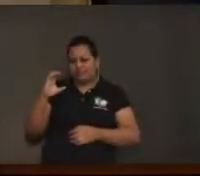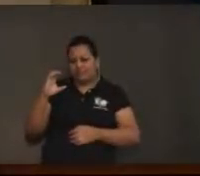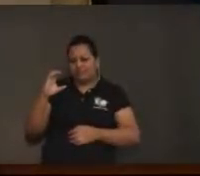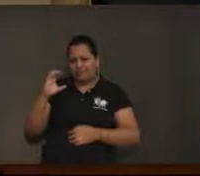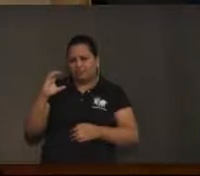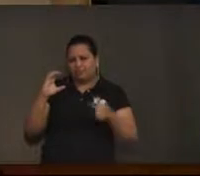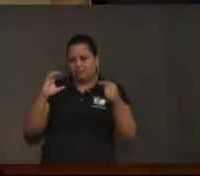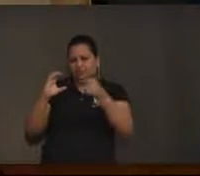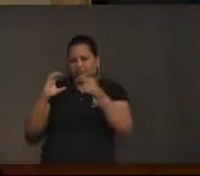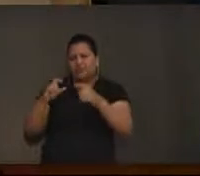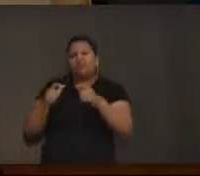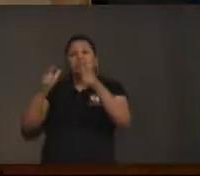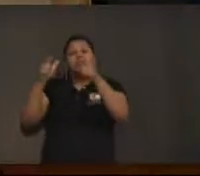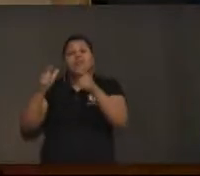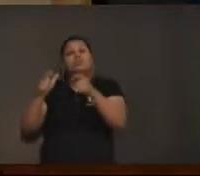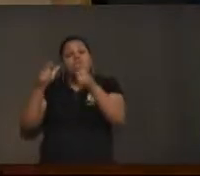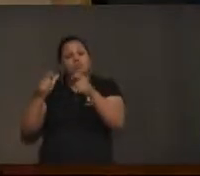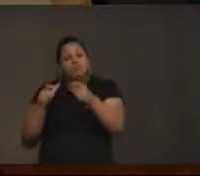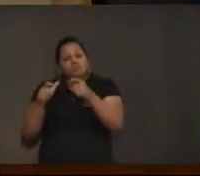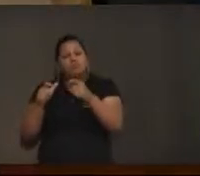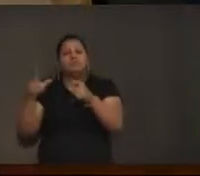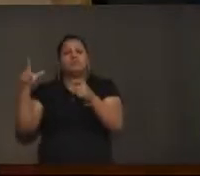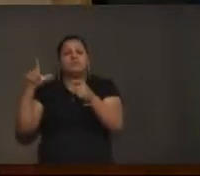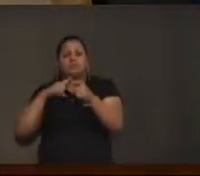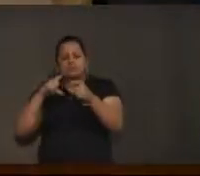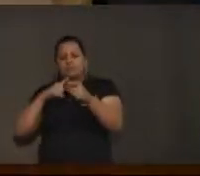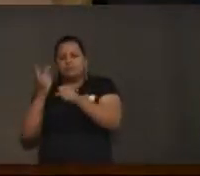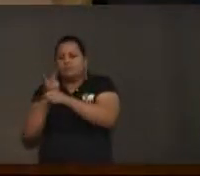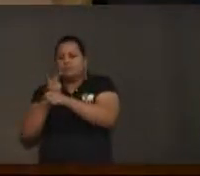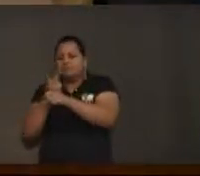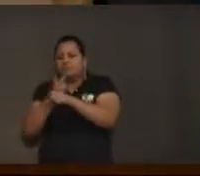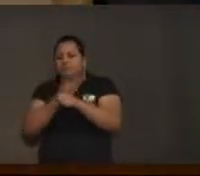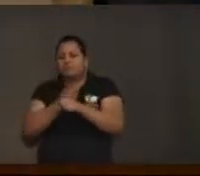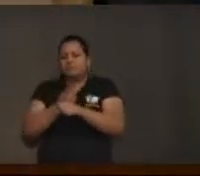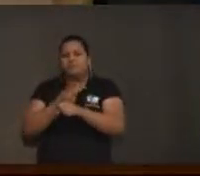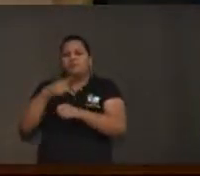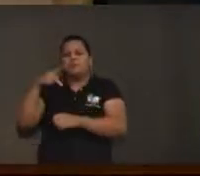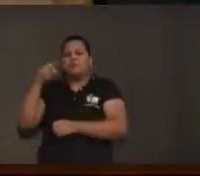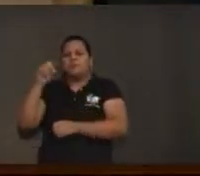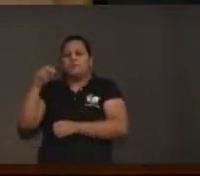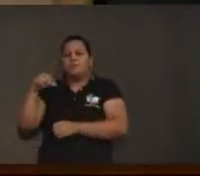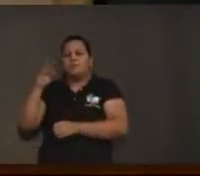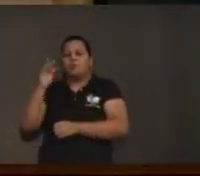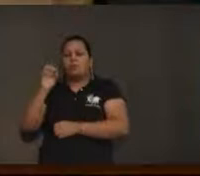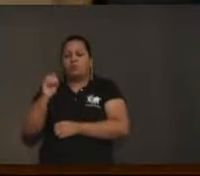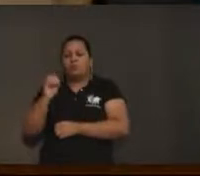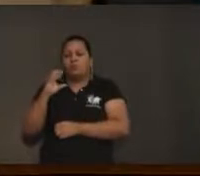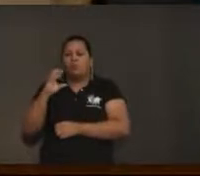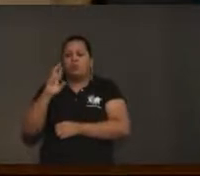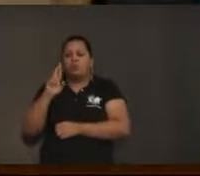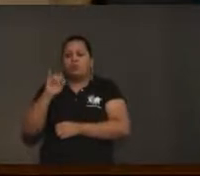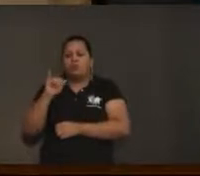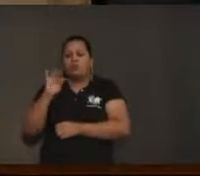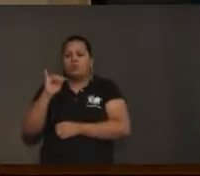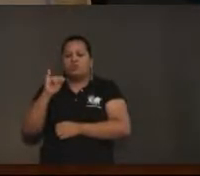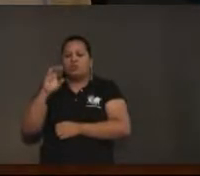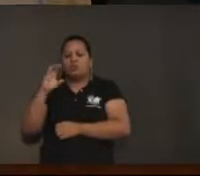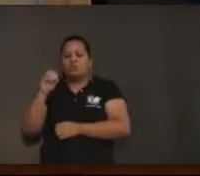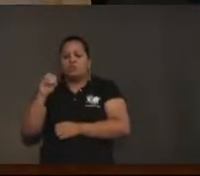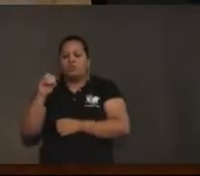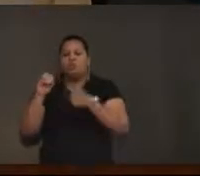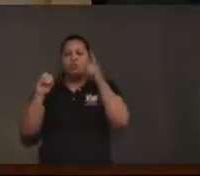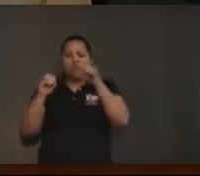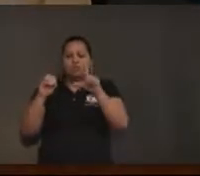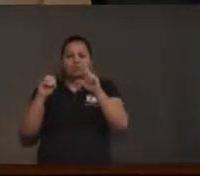esse nível é onde você vai procurar o ponto crítico do funcional e solução do problema tá bom